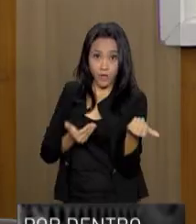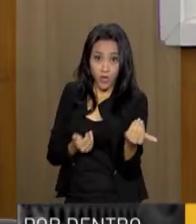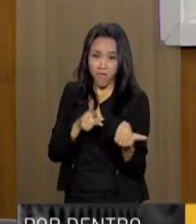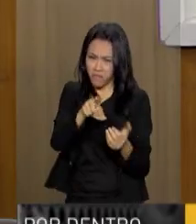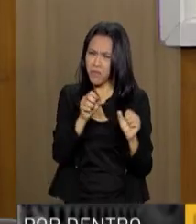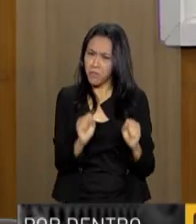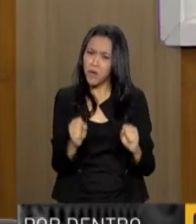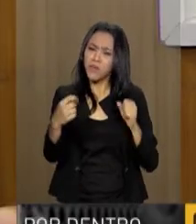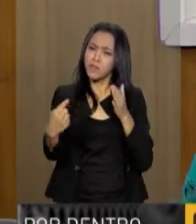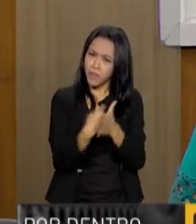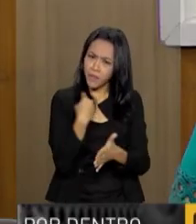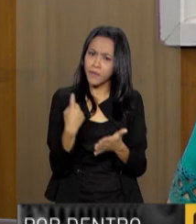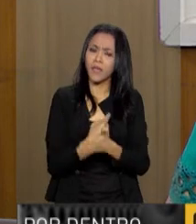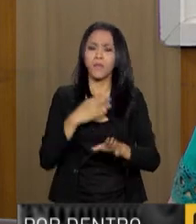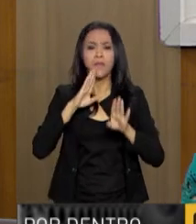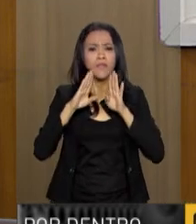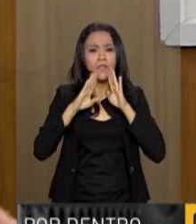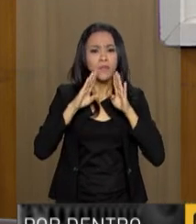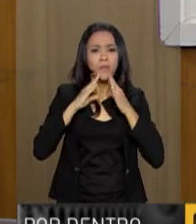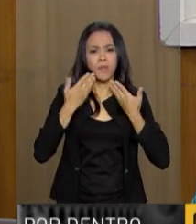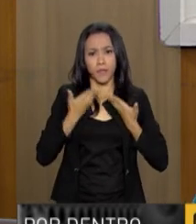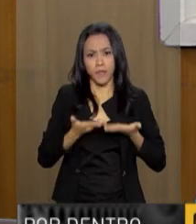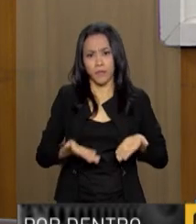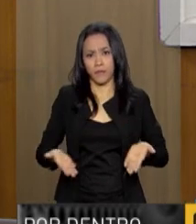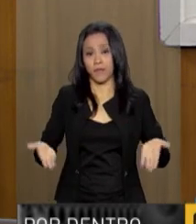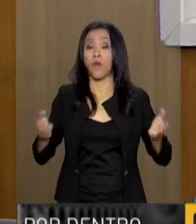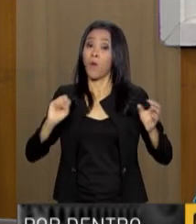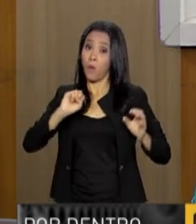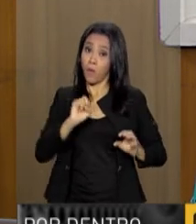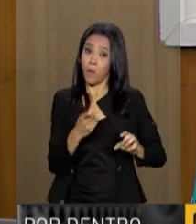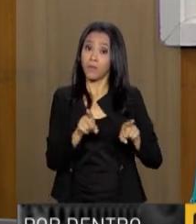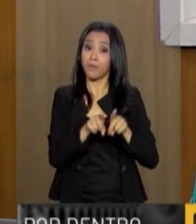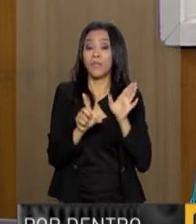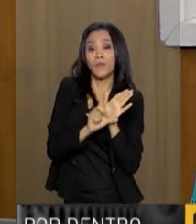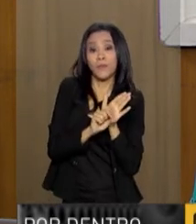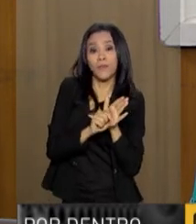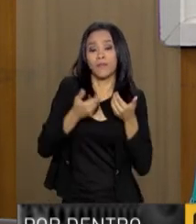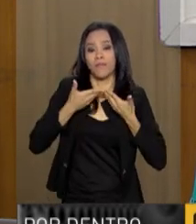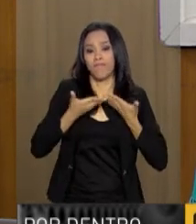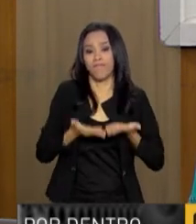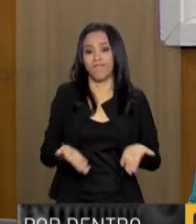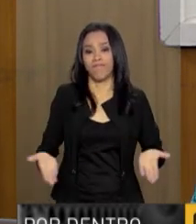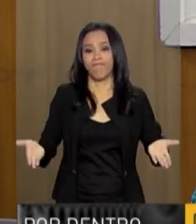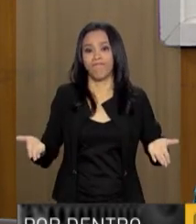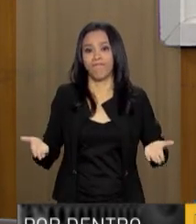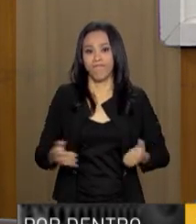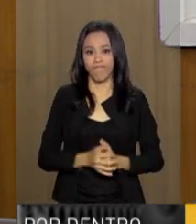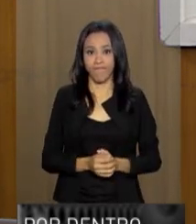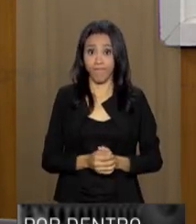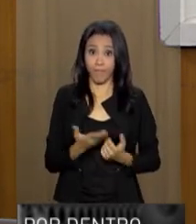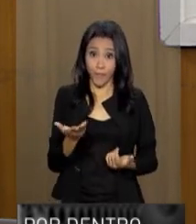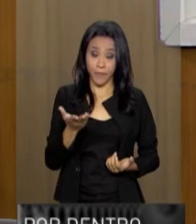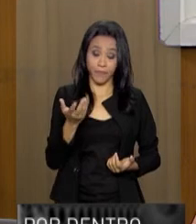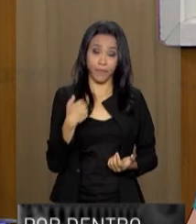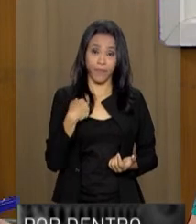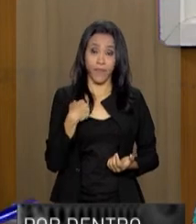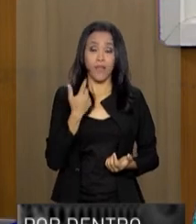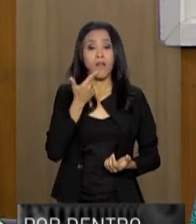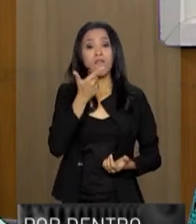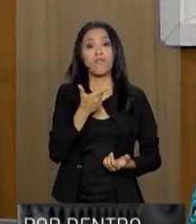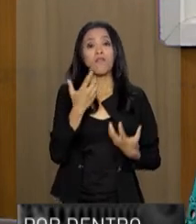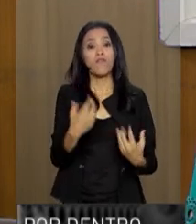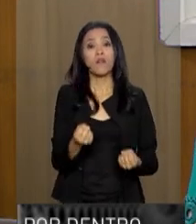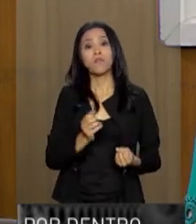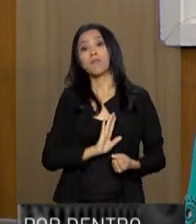pergunta pelo facebook.com barra palácio do planalto ou ainda pelo twitter no arruda planalto bom secretário a gente segue agora peço